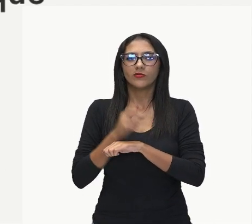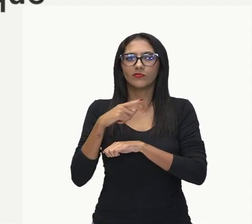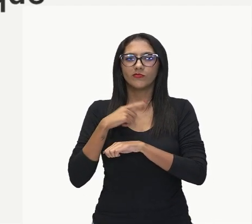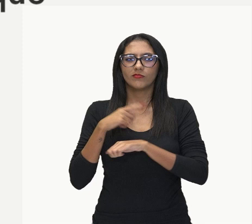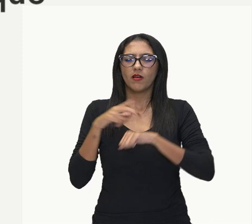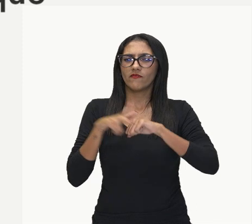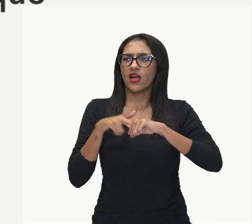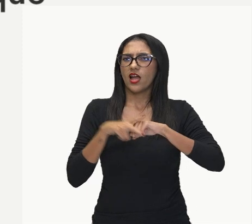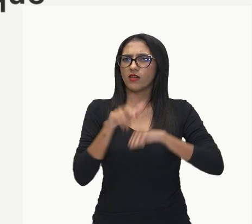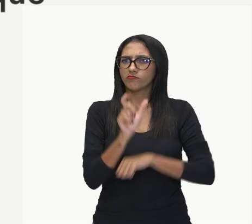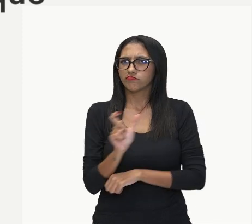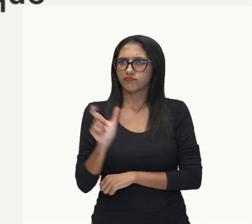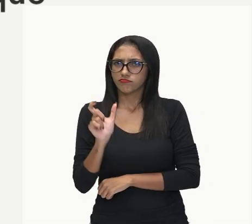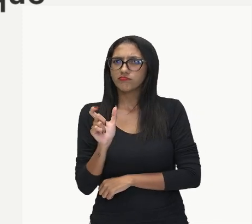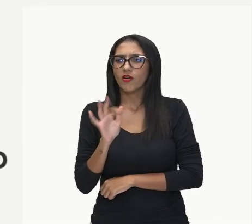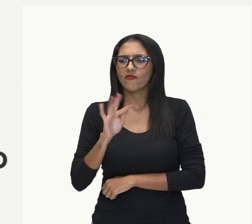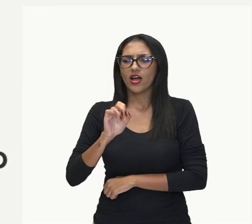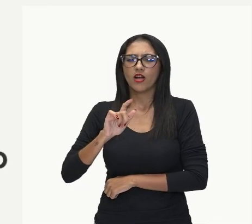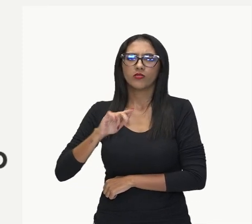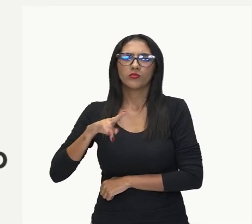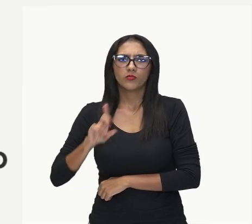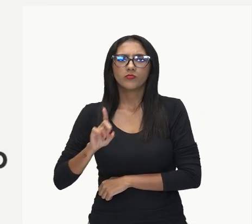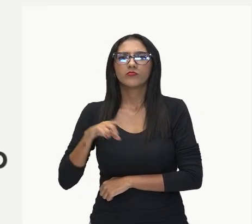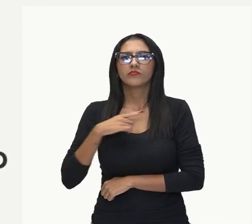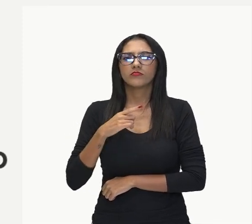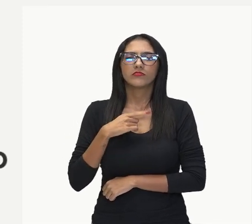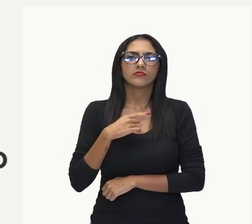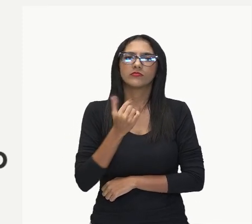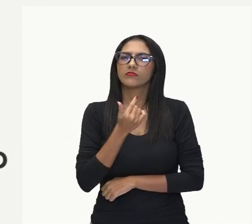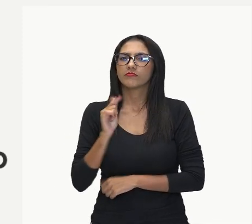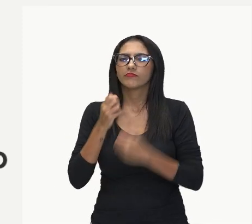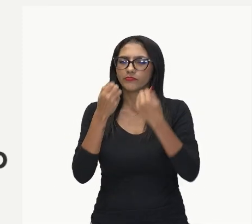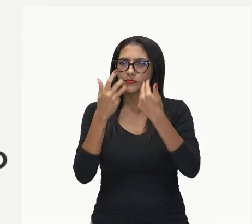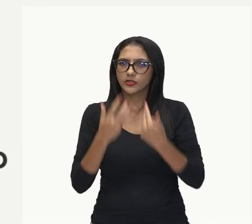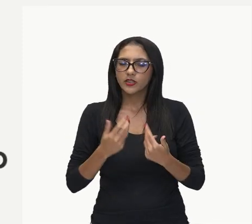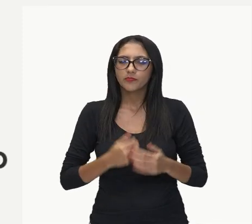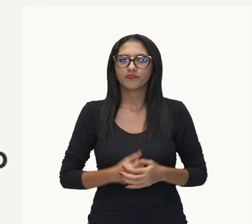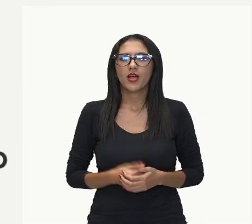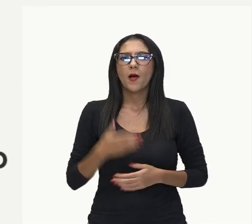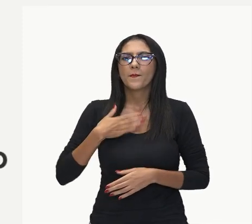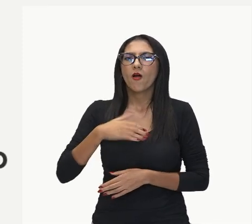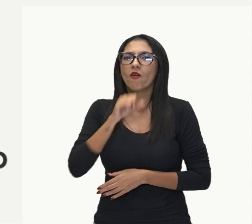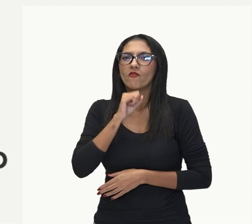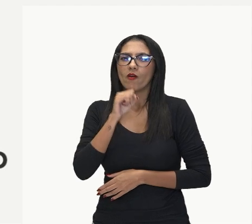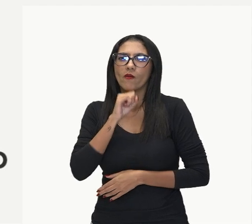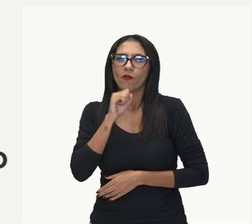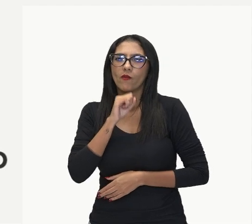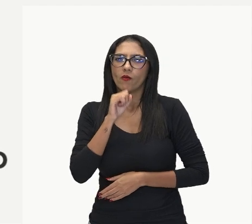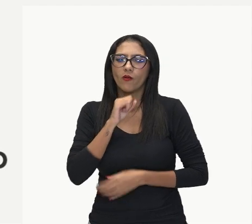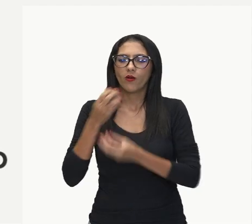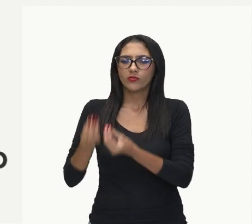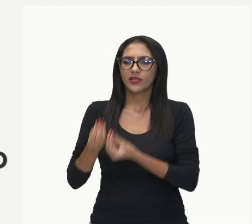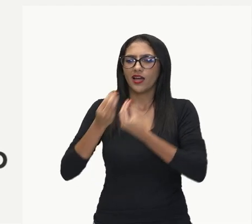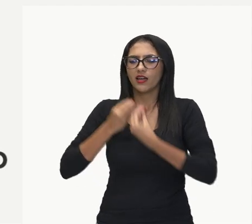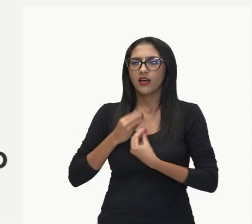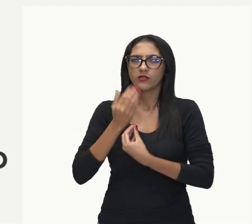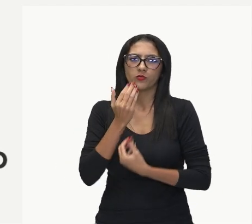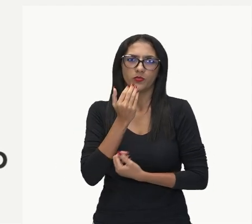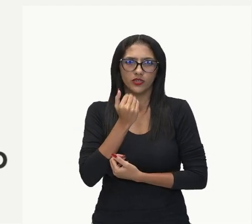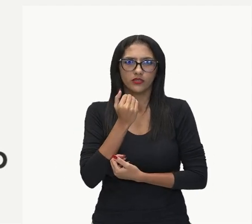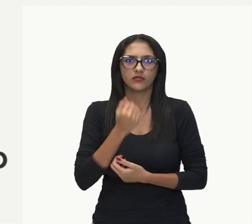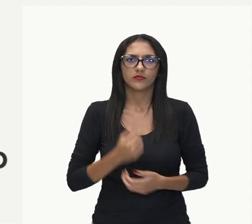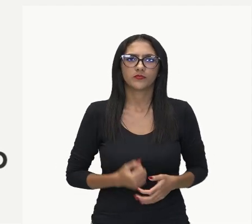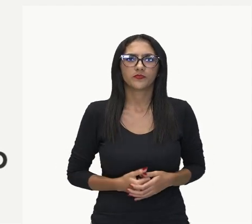que eu já destaquei para vocês, falou, temos a fala de Macunaíma. Meu avô dá caça para mim comer, olha